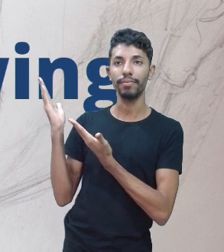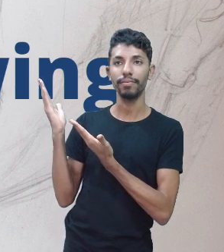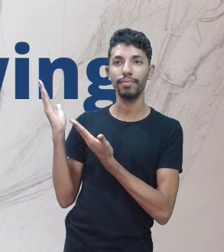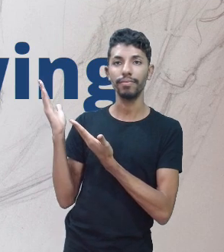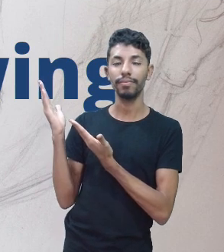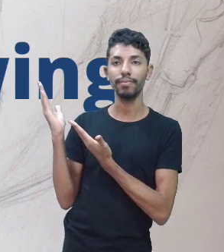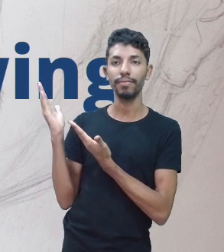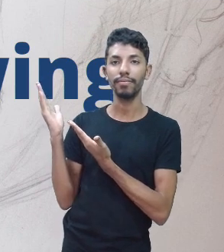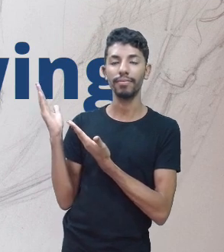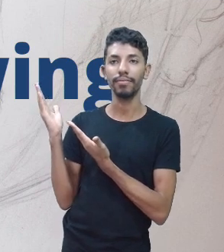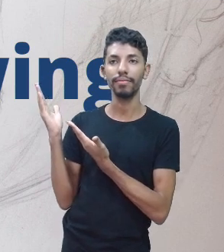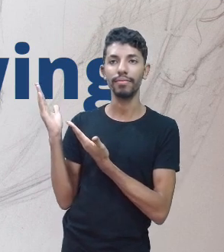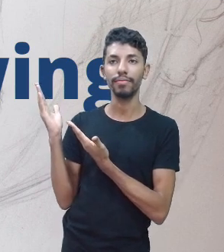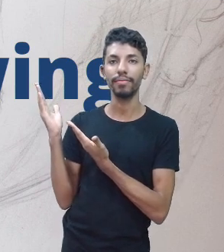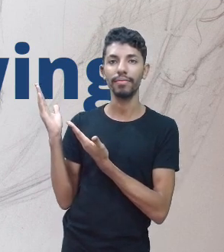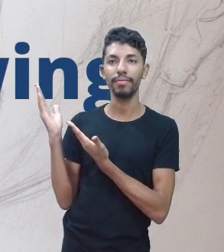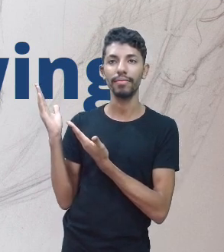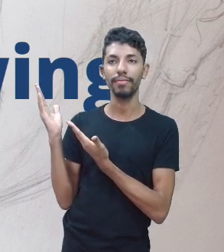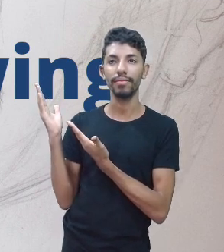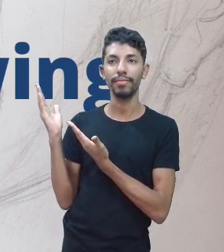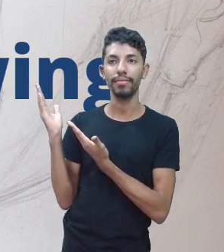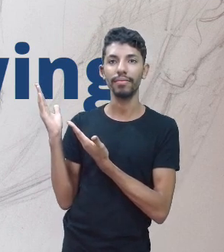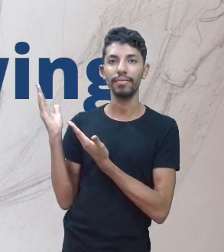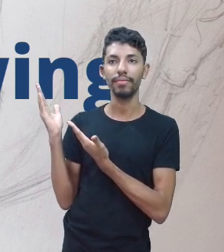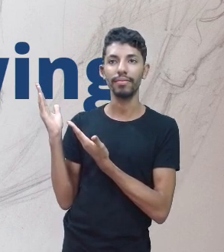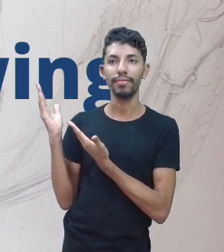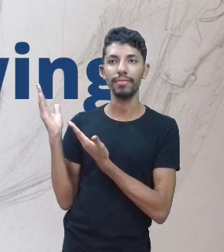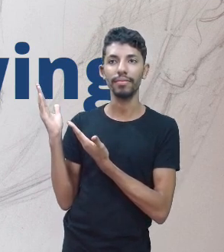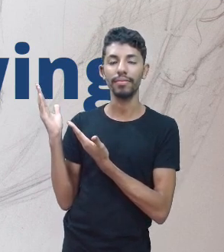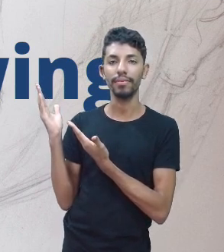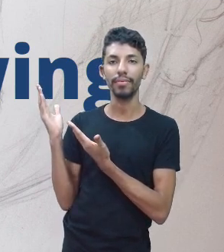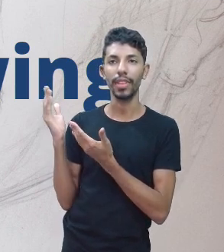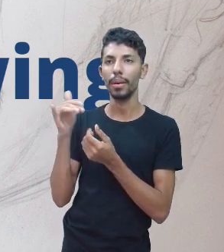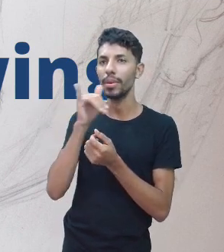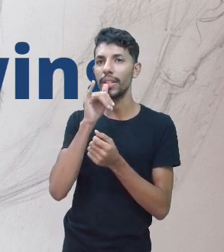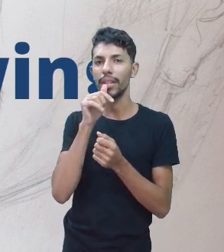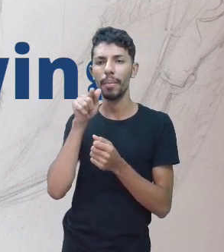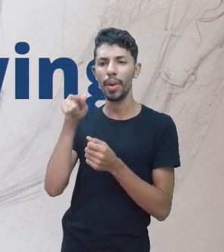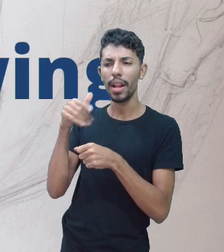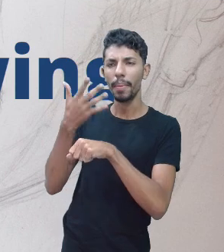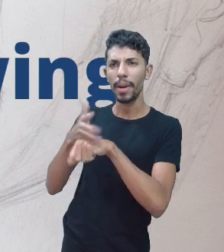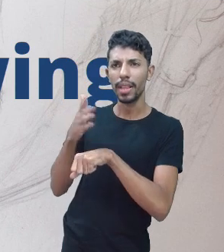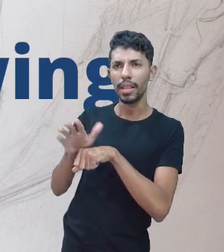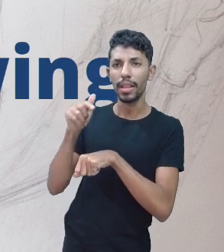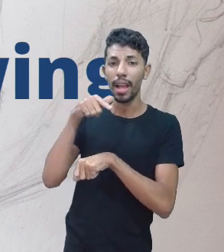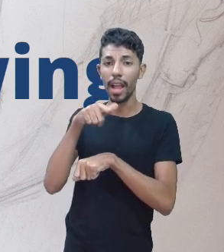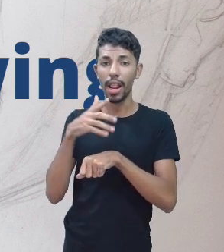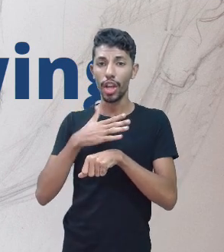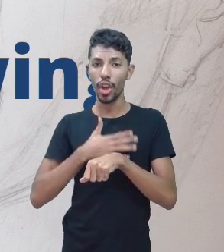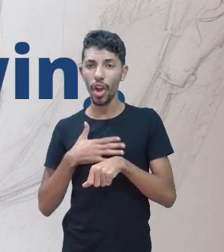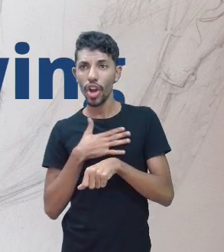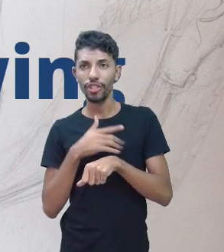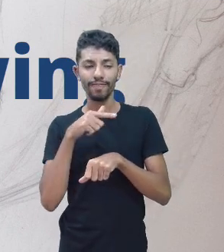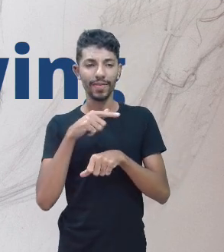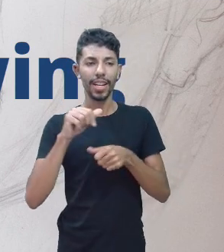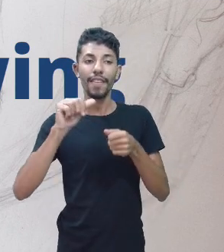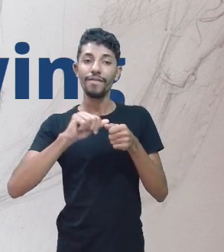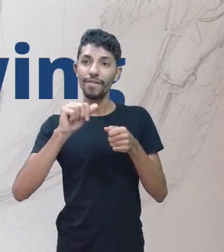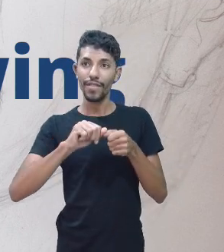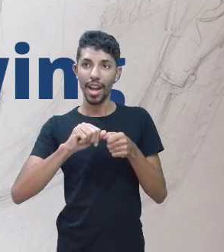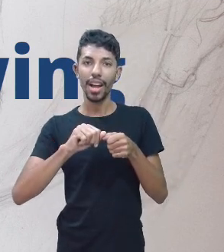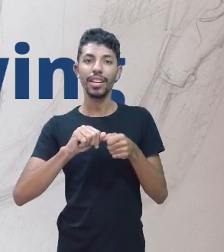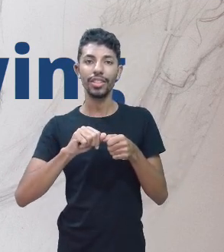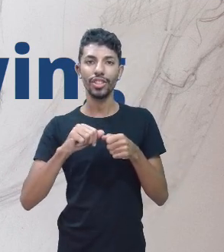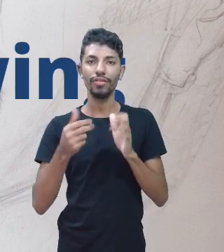drawing, he does drawing, he likes drawing. Ele pratica, ele gosta, ele pratica, ele faz, ele